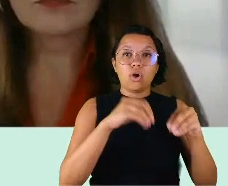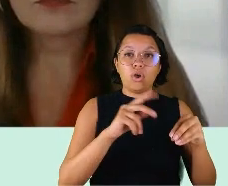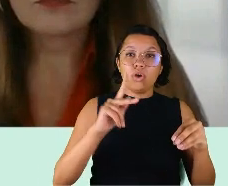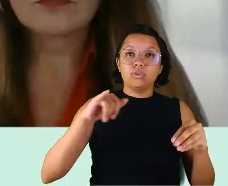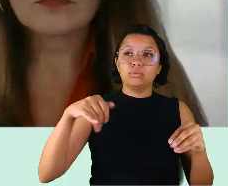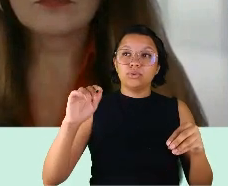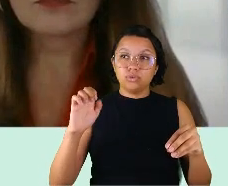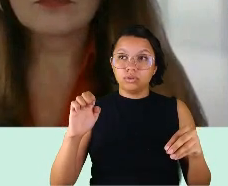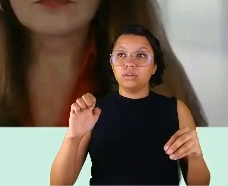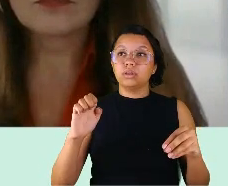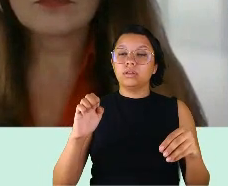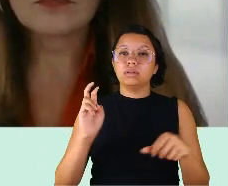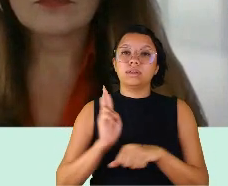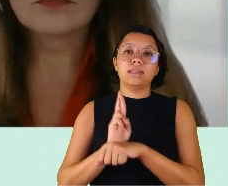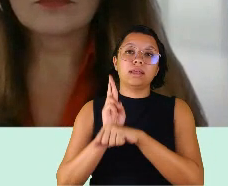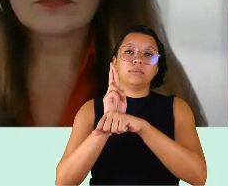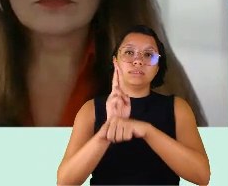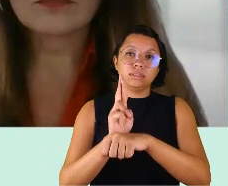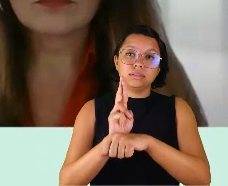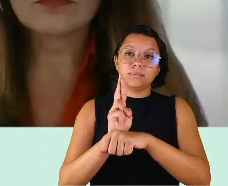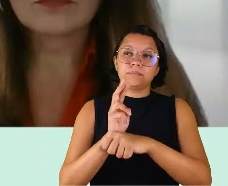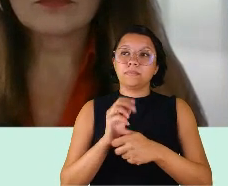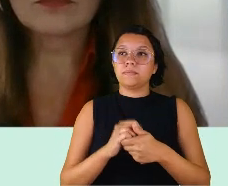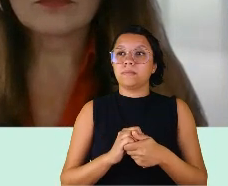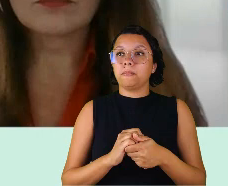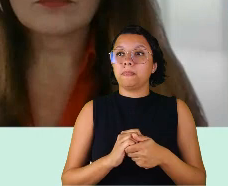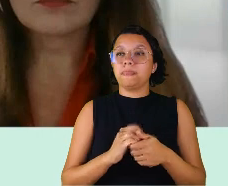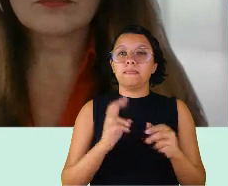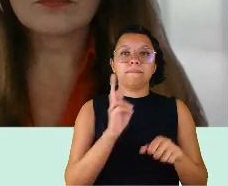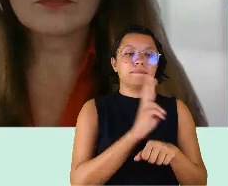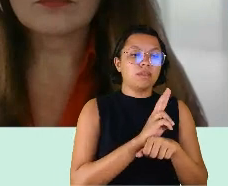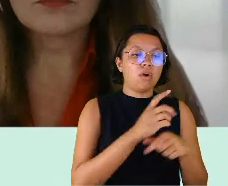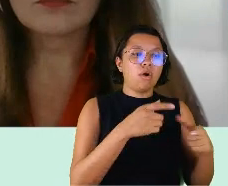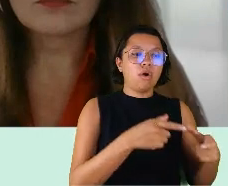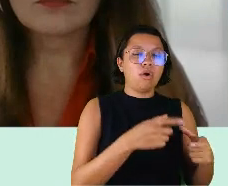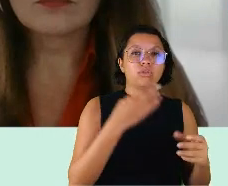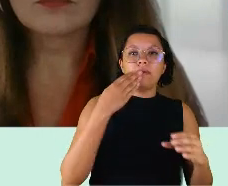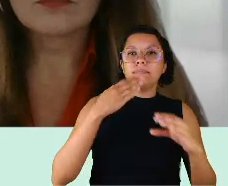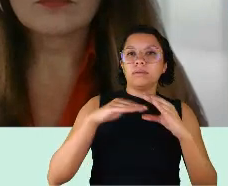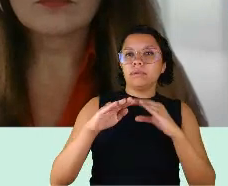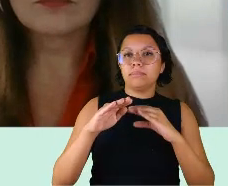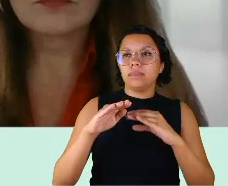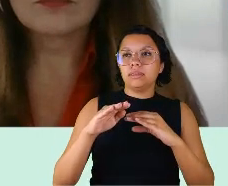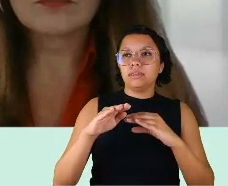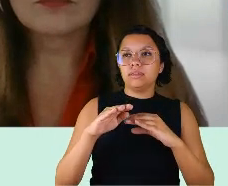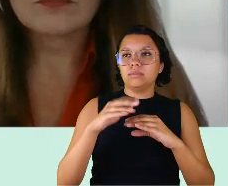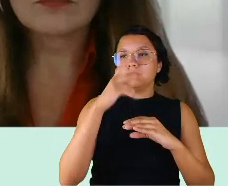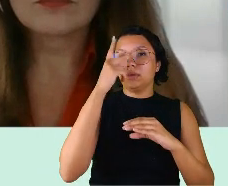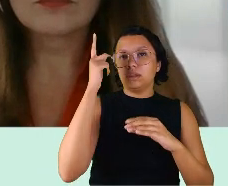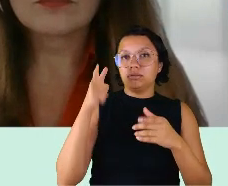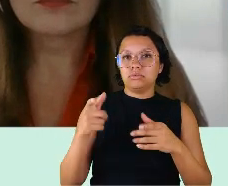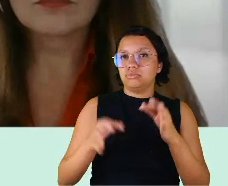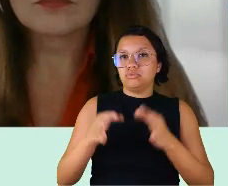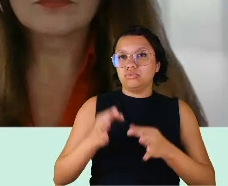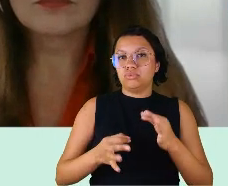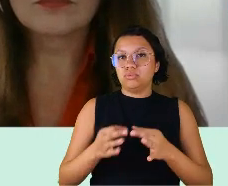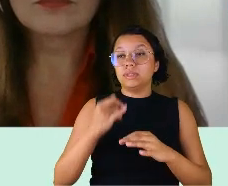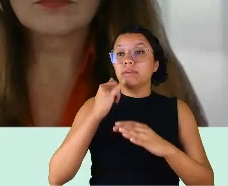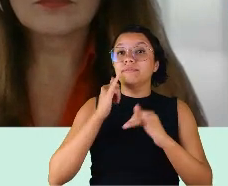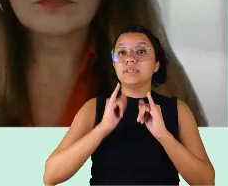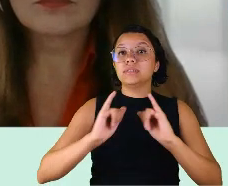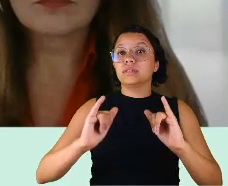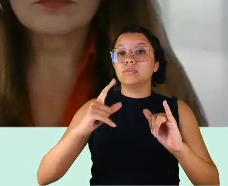aquela representação, a corregedoria não vai mandar um e-mail para o juiz avisando que ele